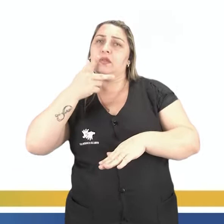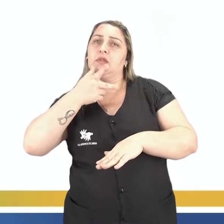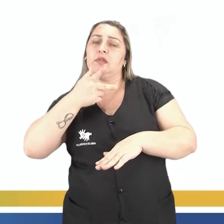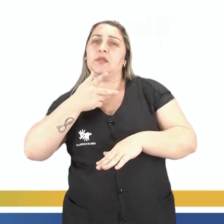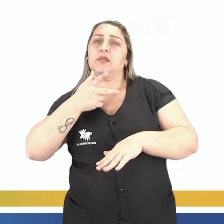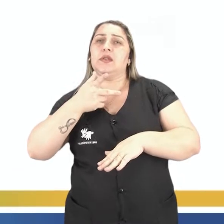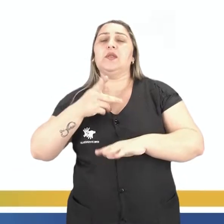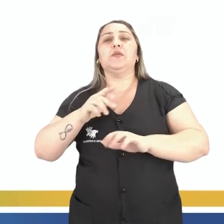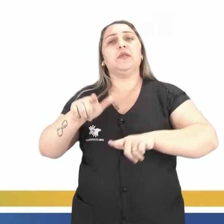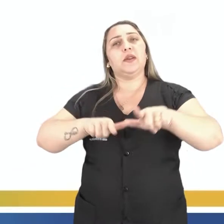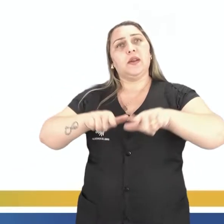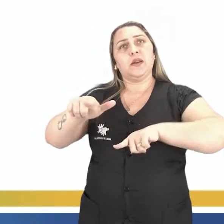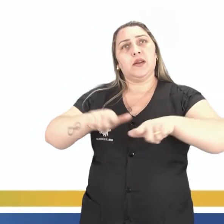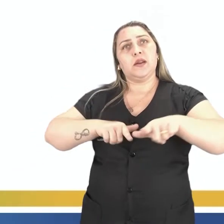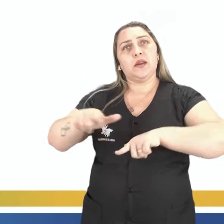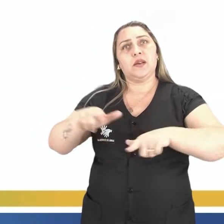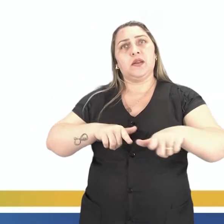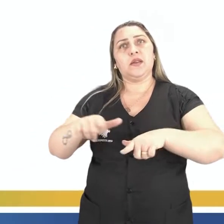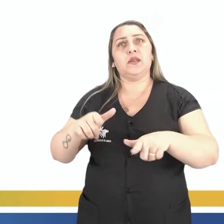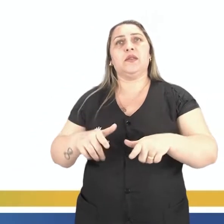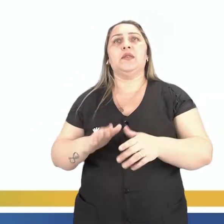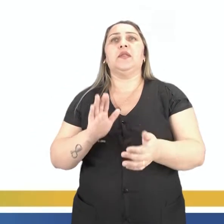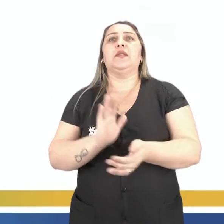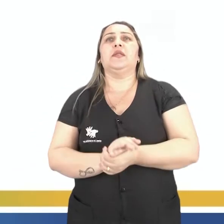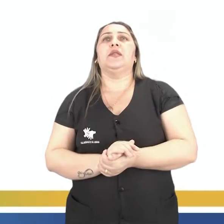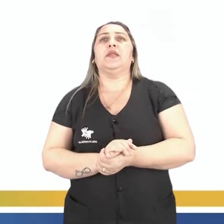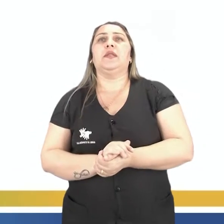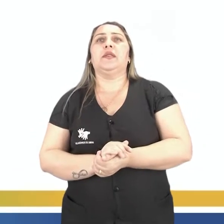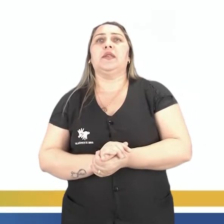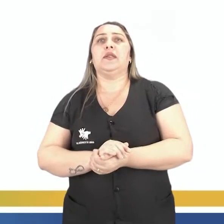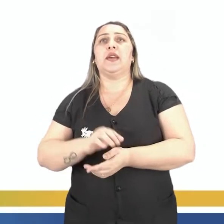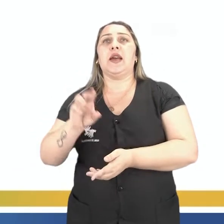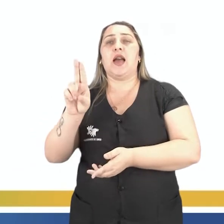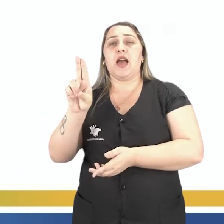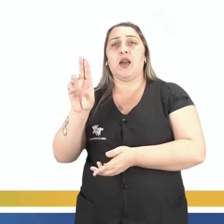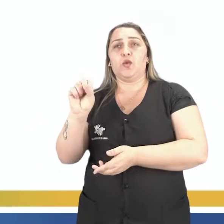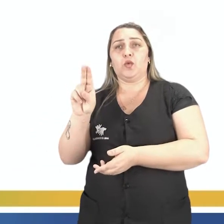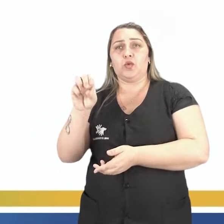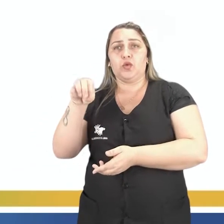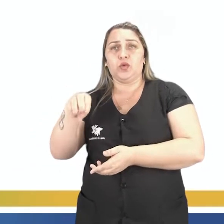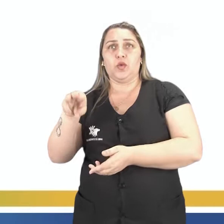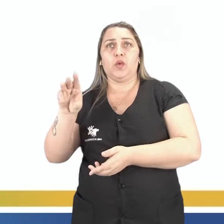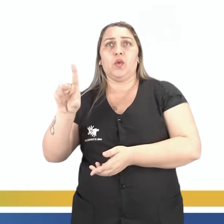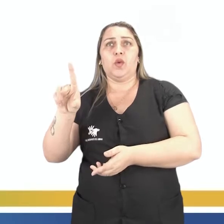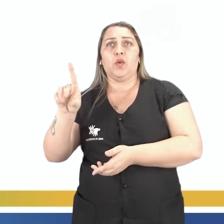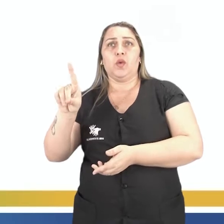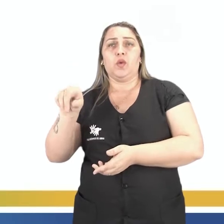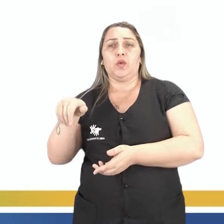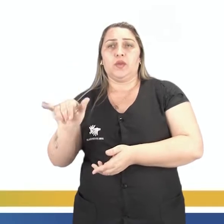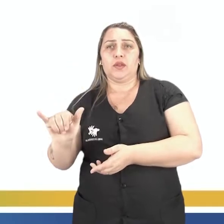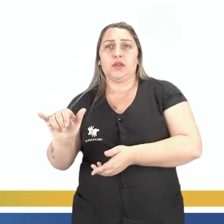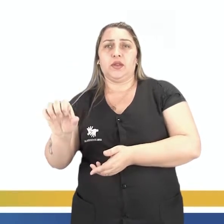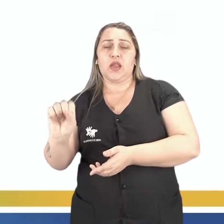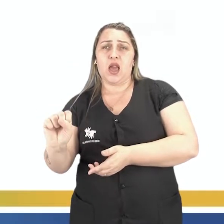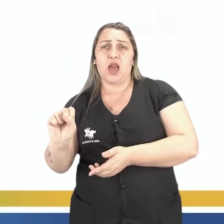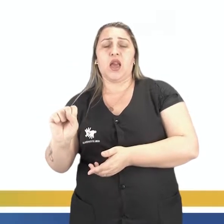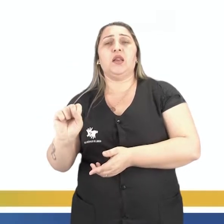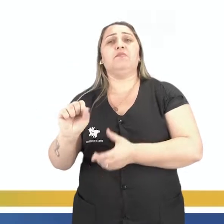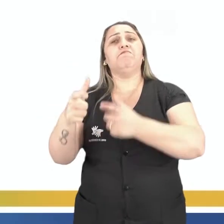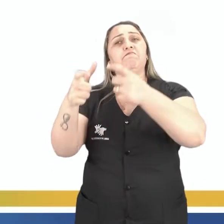dele, mais comentadas, é a obra Son of Days, de 2011, tá? É uma obra de arte monumental,